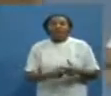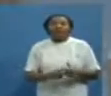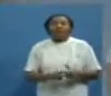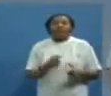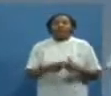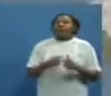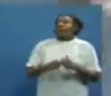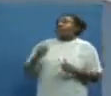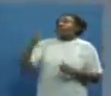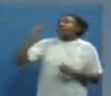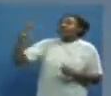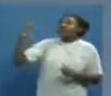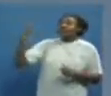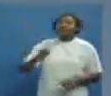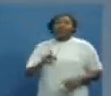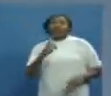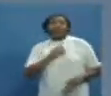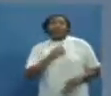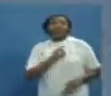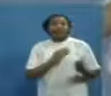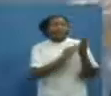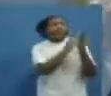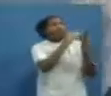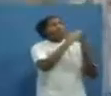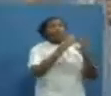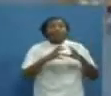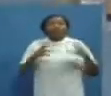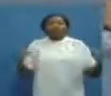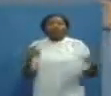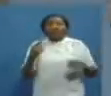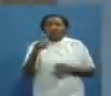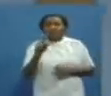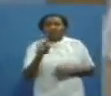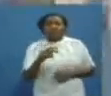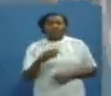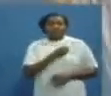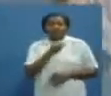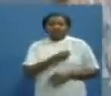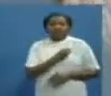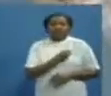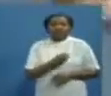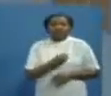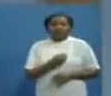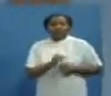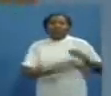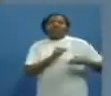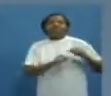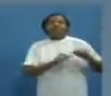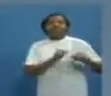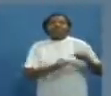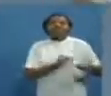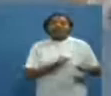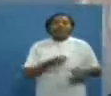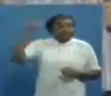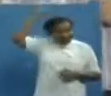se esse lugar treme E se nós estamos suplicando o espírito santo de hoje é dia do Pentecostes e Pentecostes e para quem quer